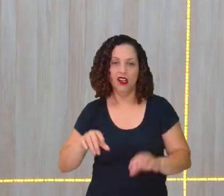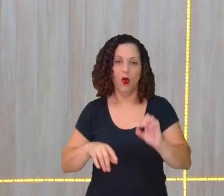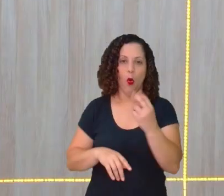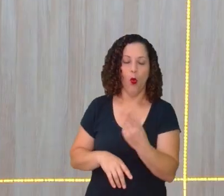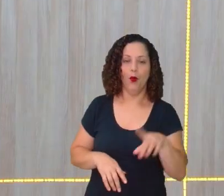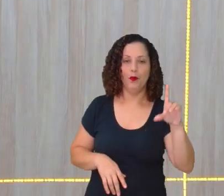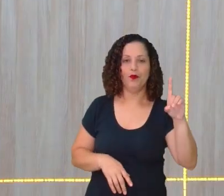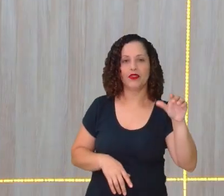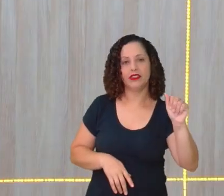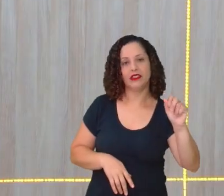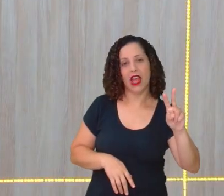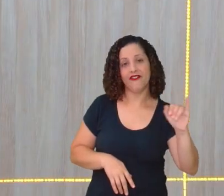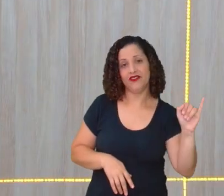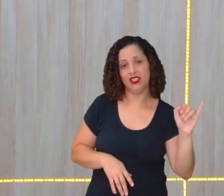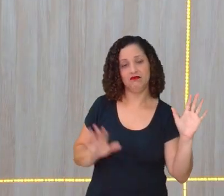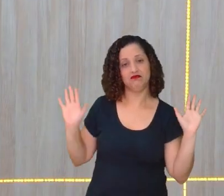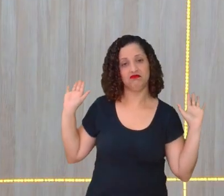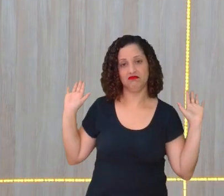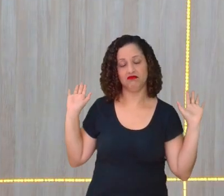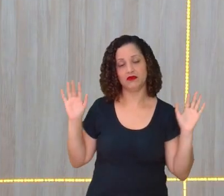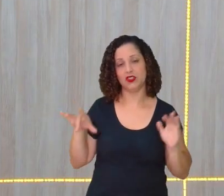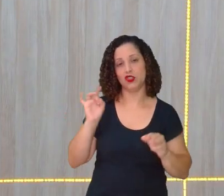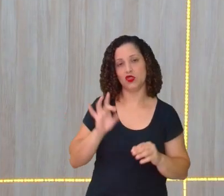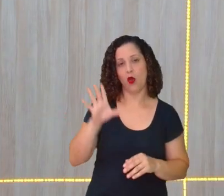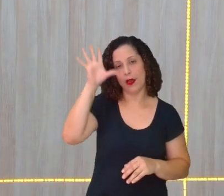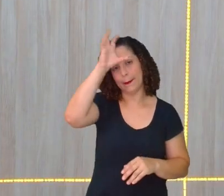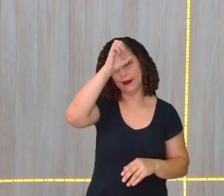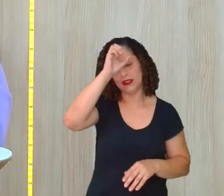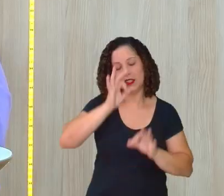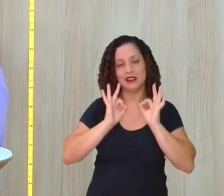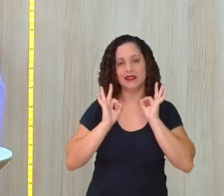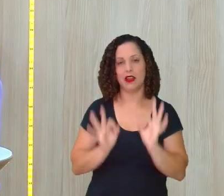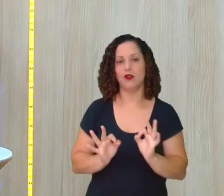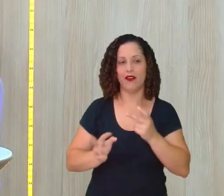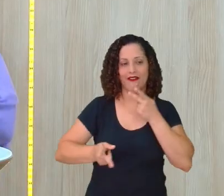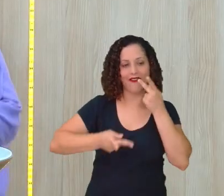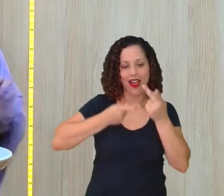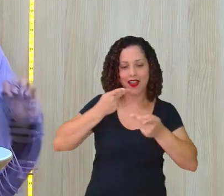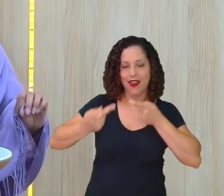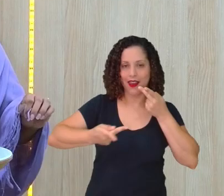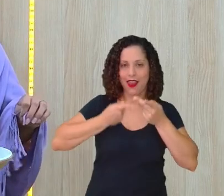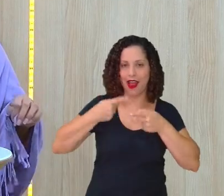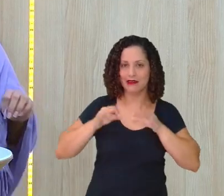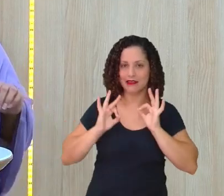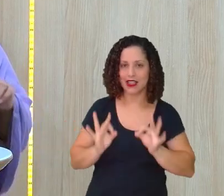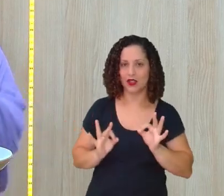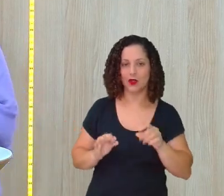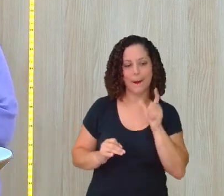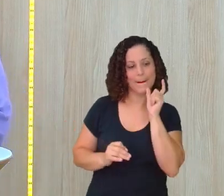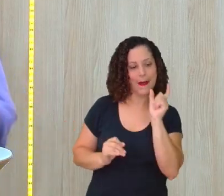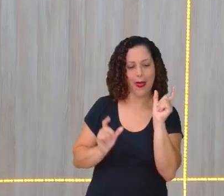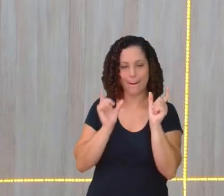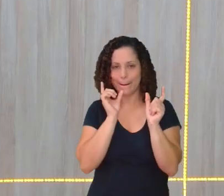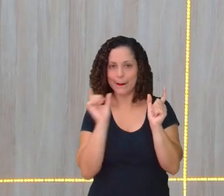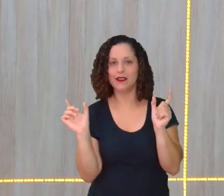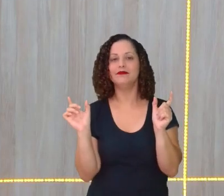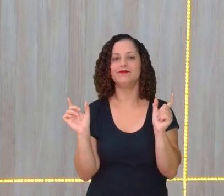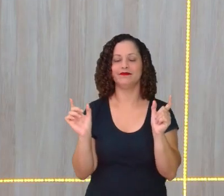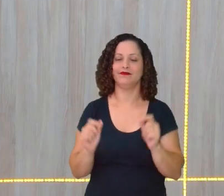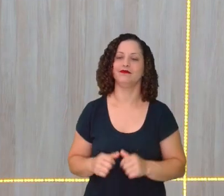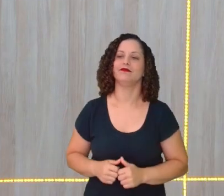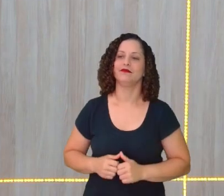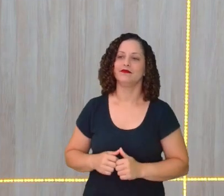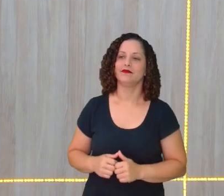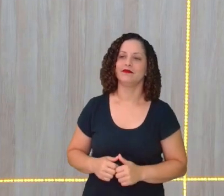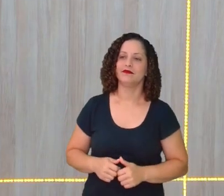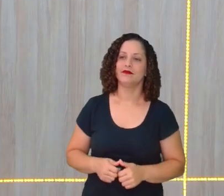gente tem que aprender mesmo a A pronunciar cada pronúncia palavra. certa, né? Isso. Eu também sou partidária dessa pronúncia certa. Exatamente. Aí eu